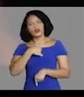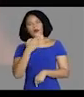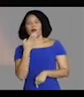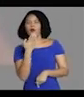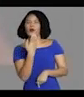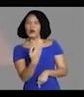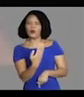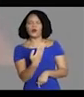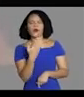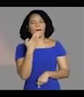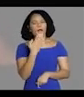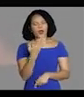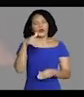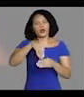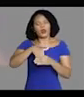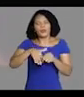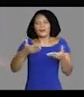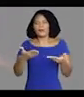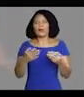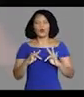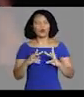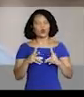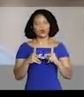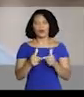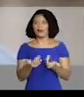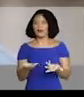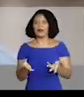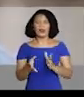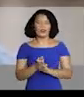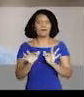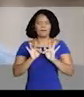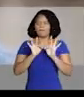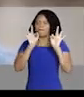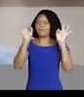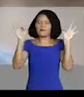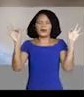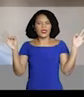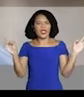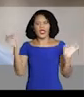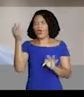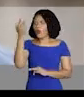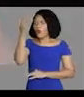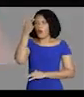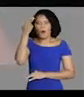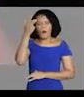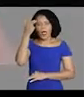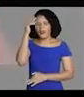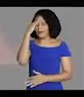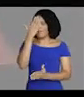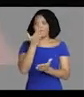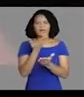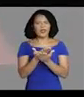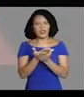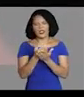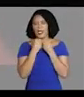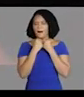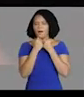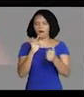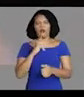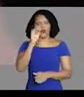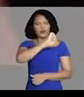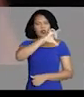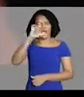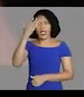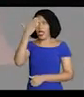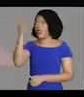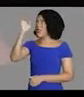eu peço com muito, eu peço voto para ti assim, com toda a tranquilidade, com toda a certeza de que é um bom caminho para São